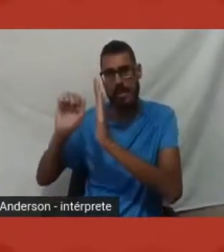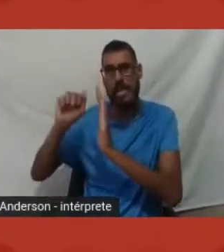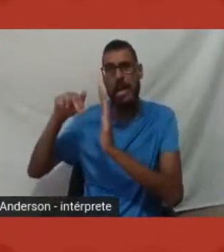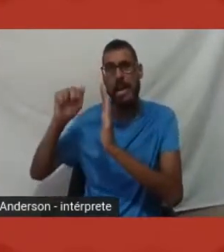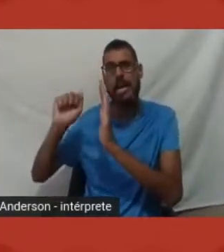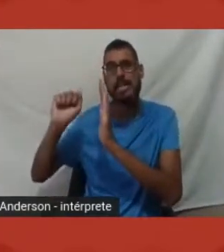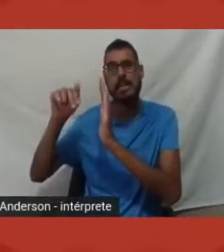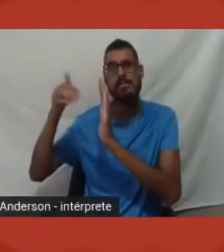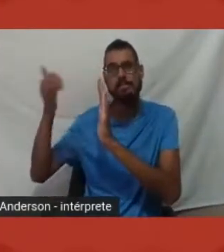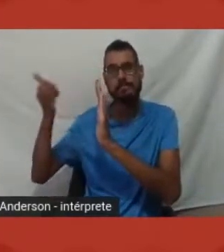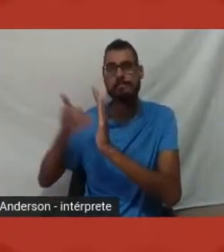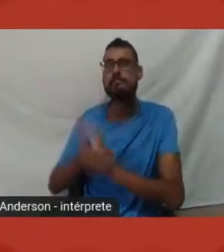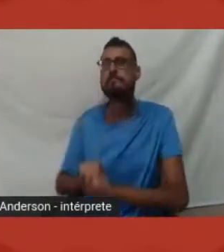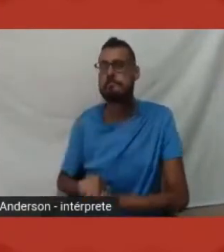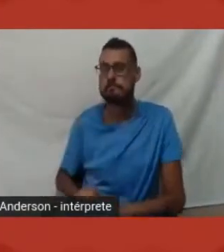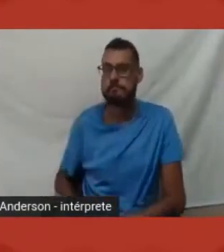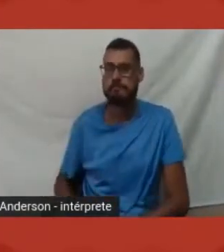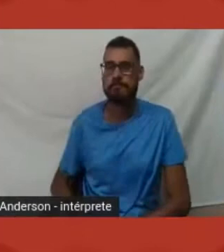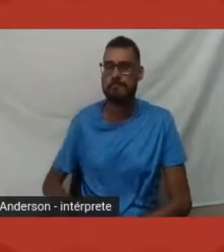favor.